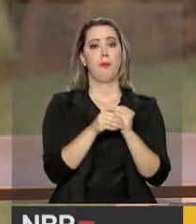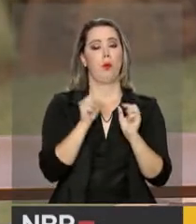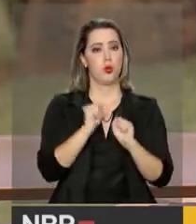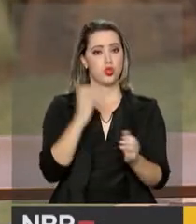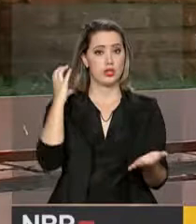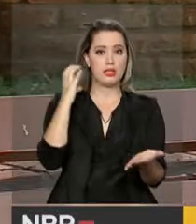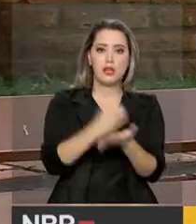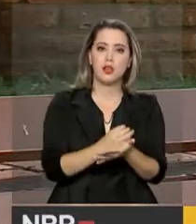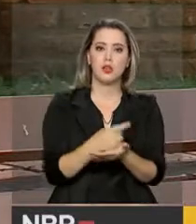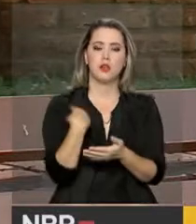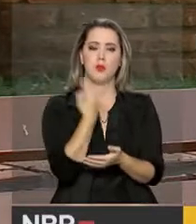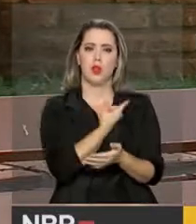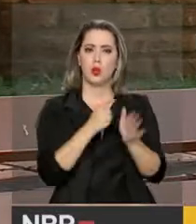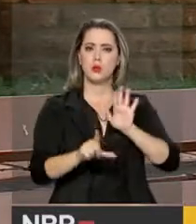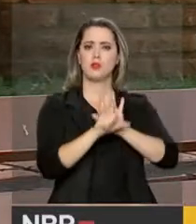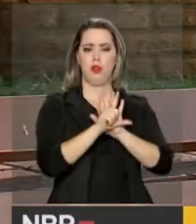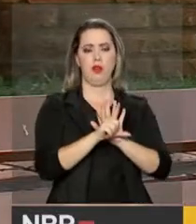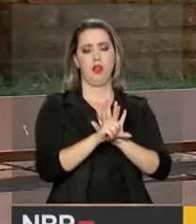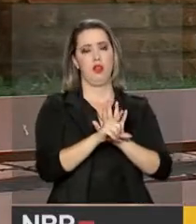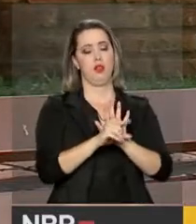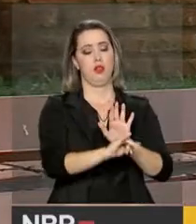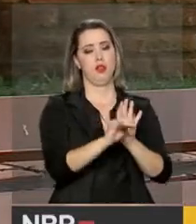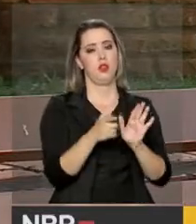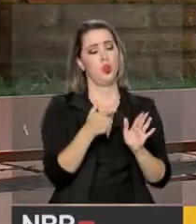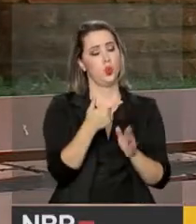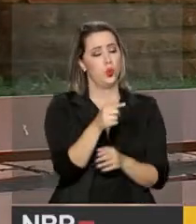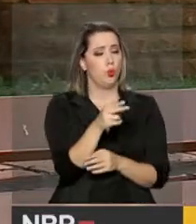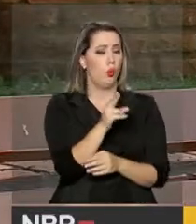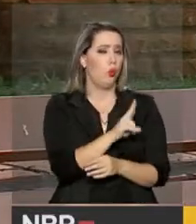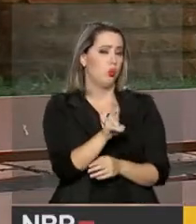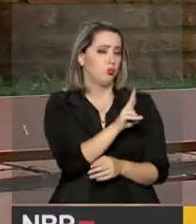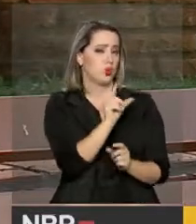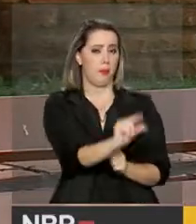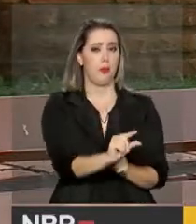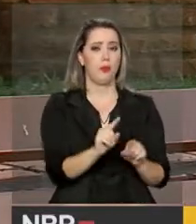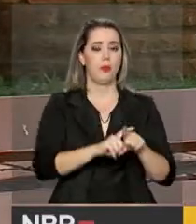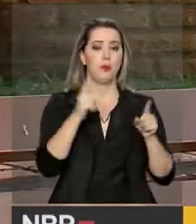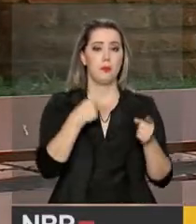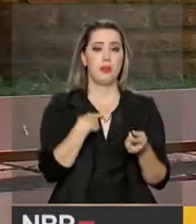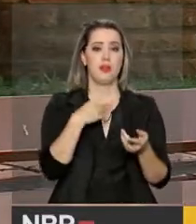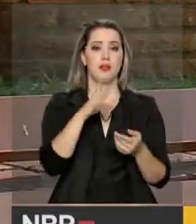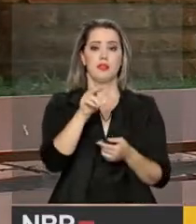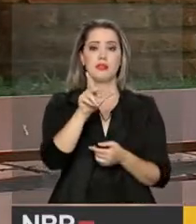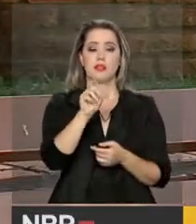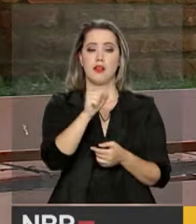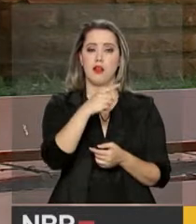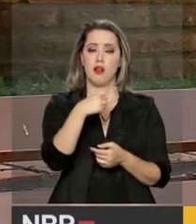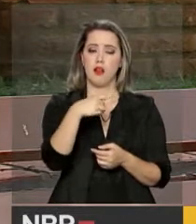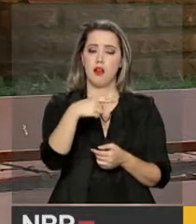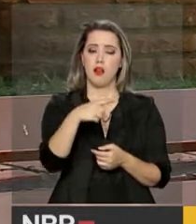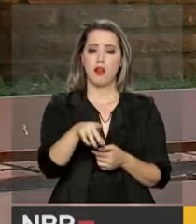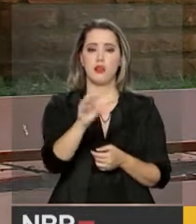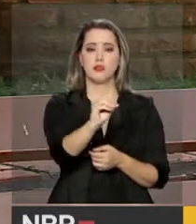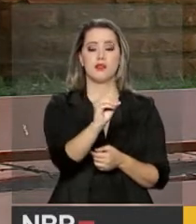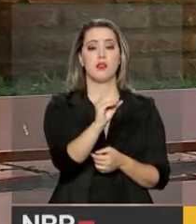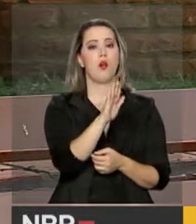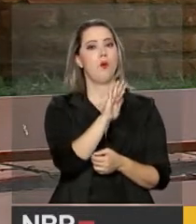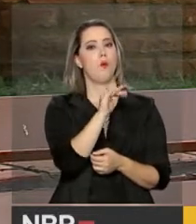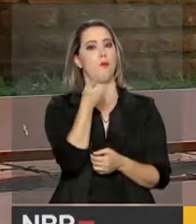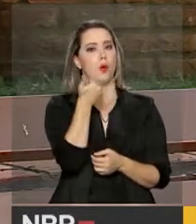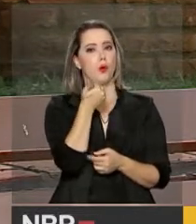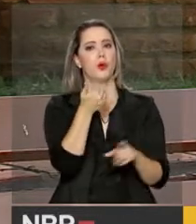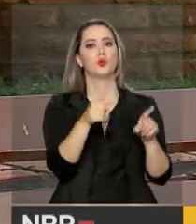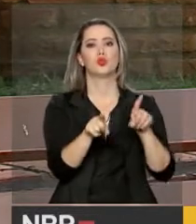criminal que está previsto na nossa lei, embora ainda não seja muito utilizado, como lesões corporais, homicídio, no caso de